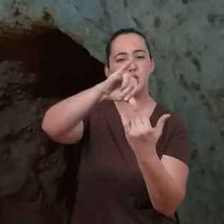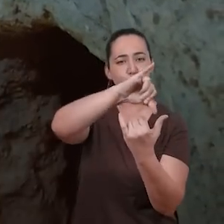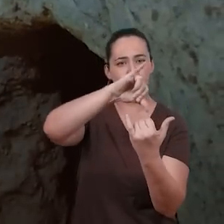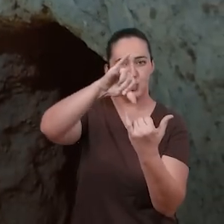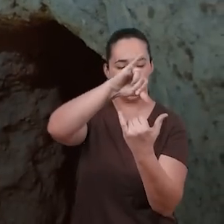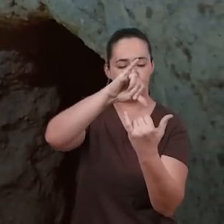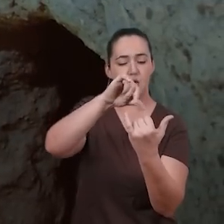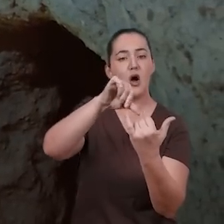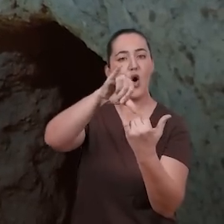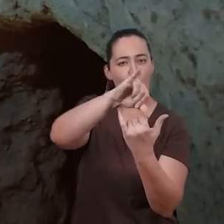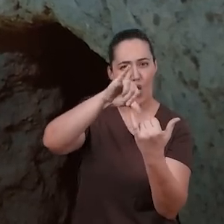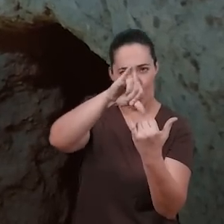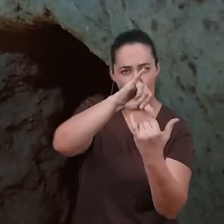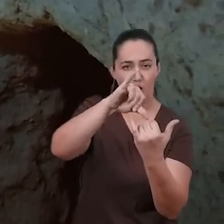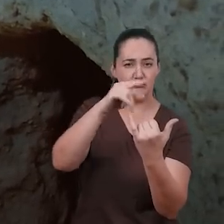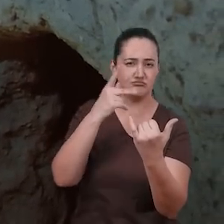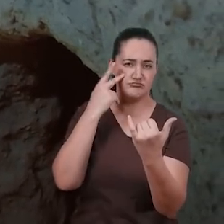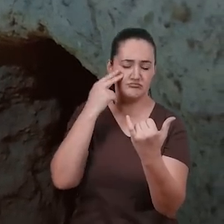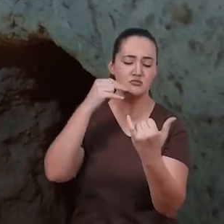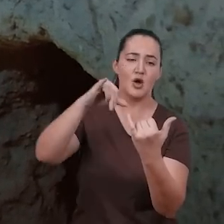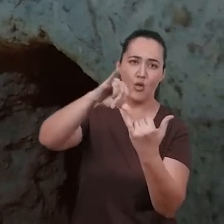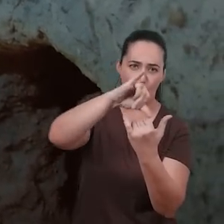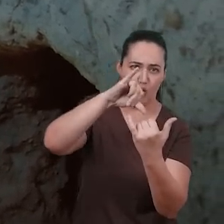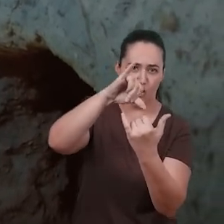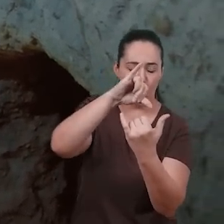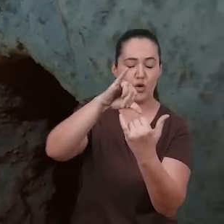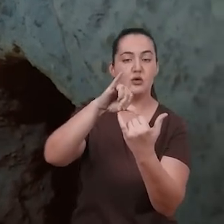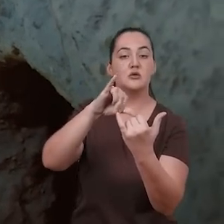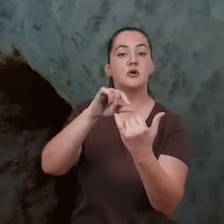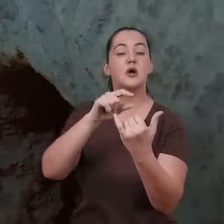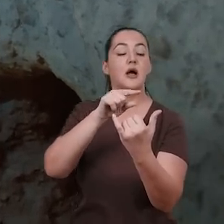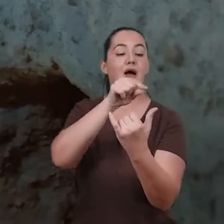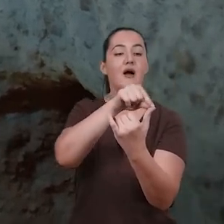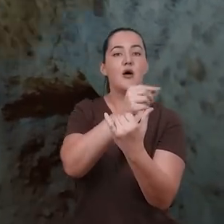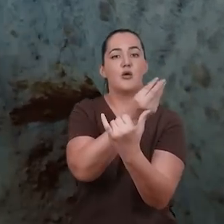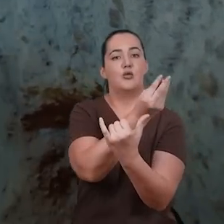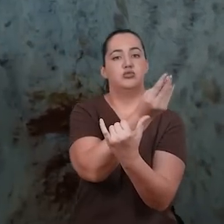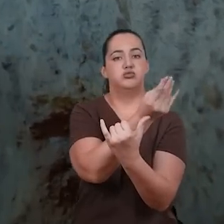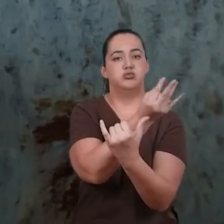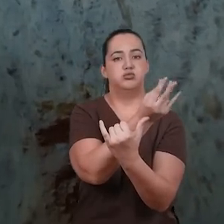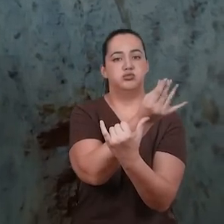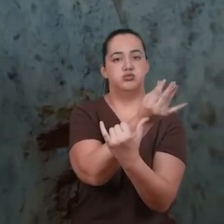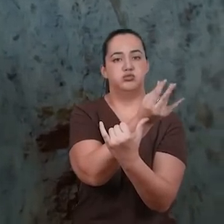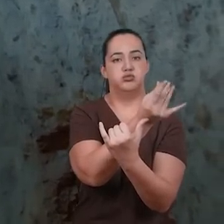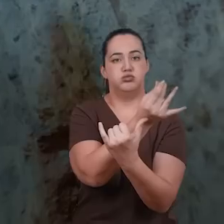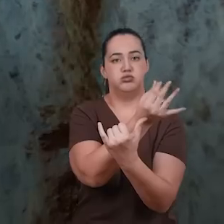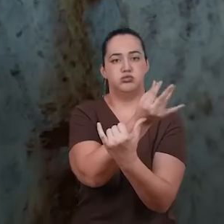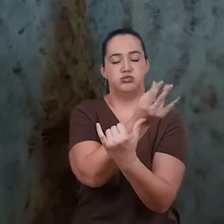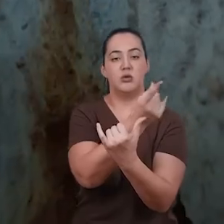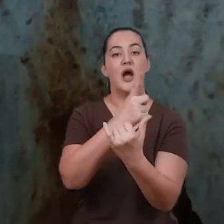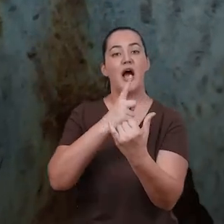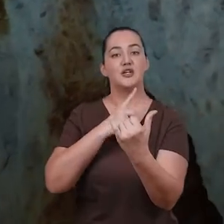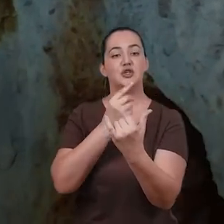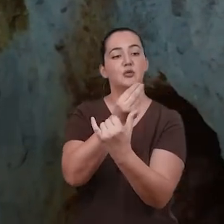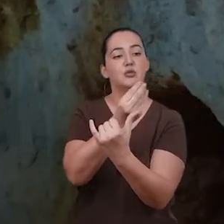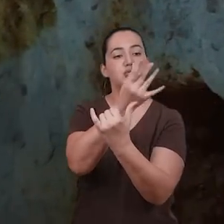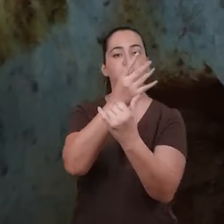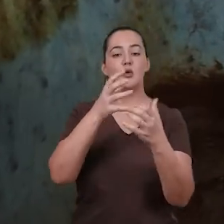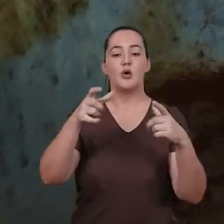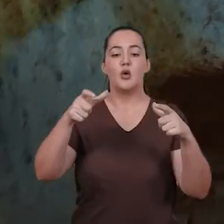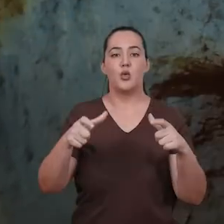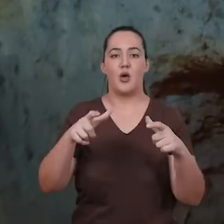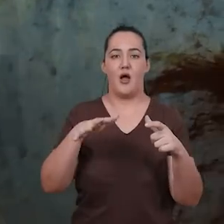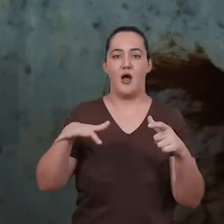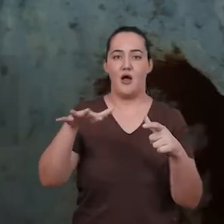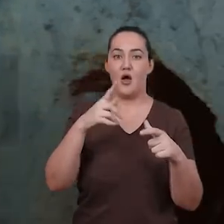sustentada com óleo de azeitona, o azeite de oliva. Eles colocavam a lamparina e aqui eles iluminavam o